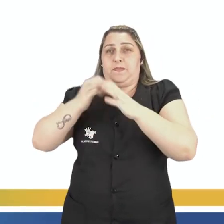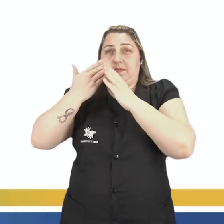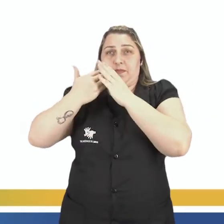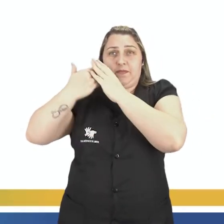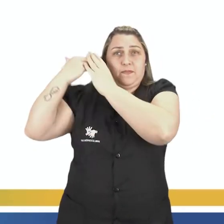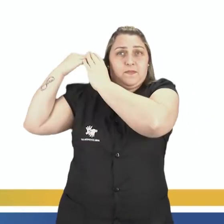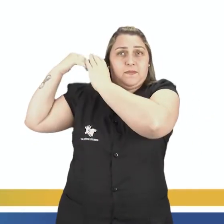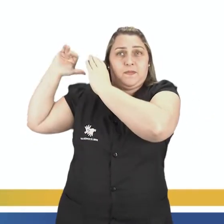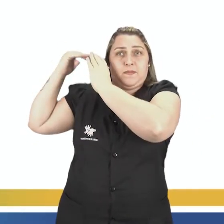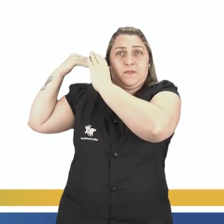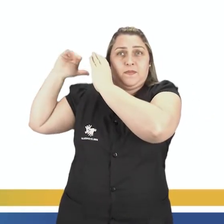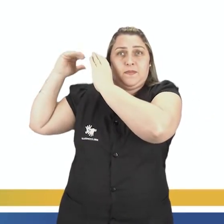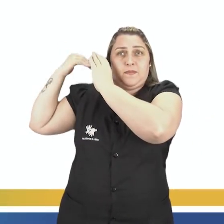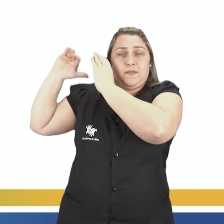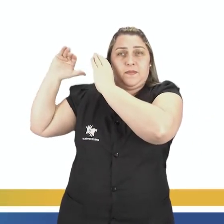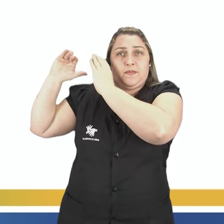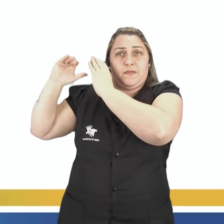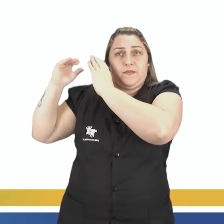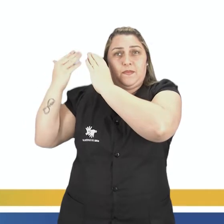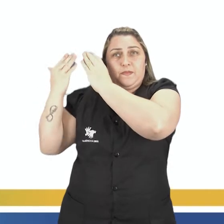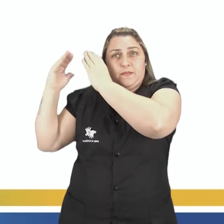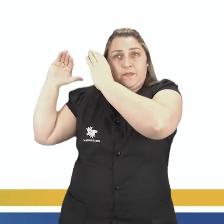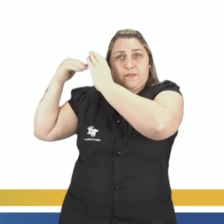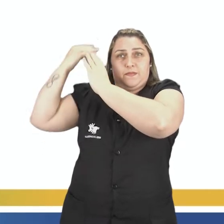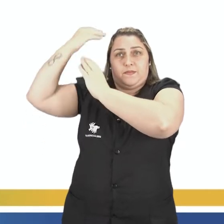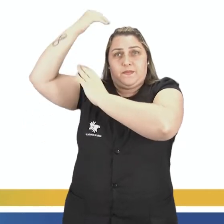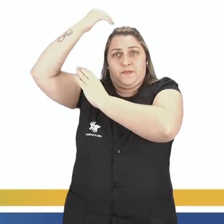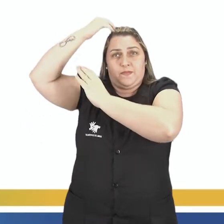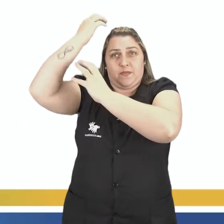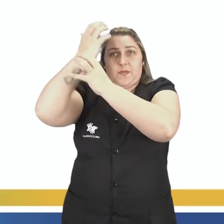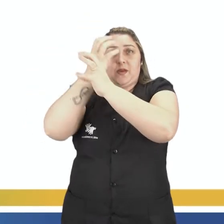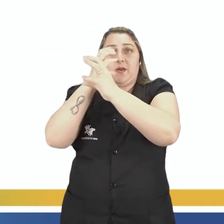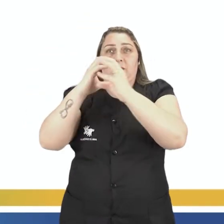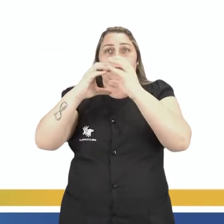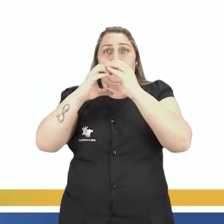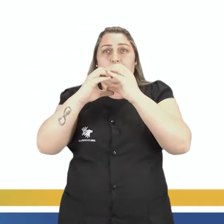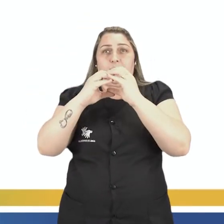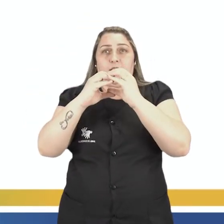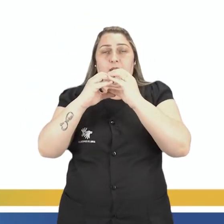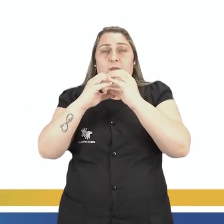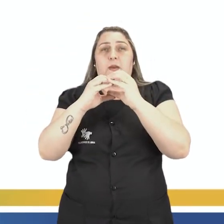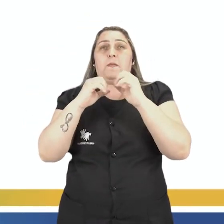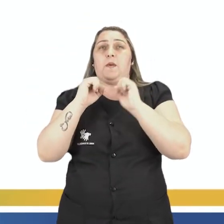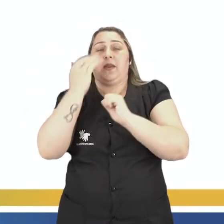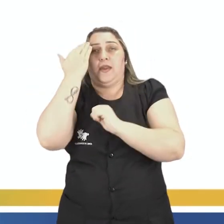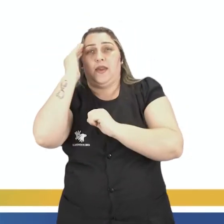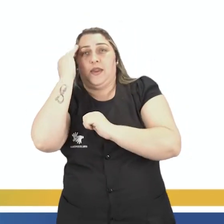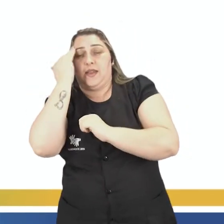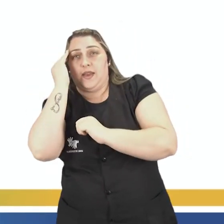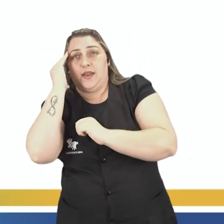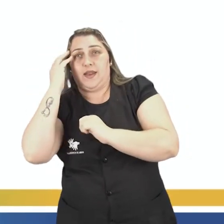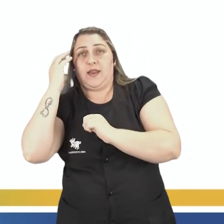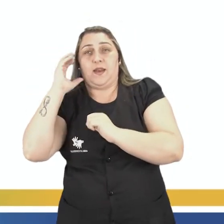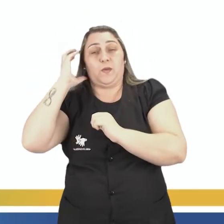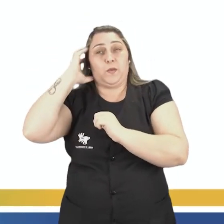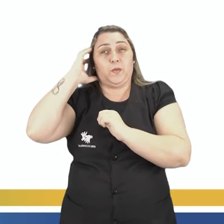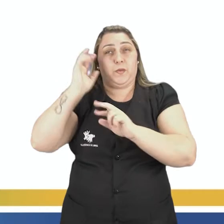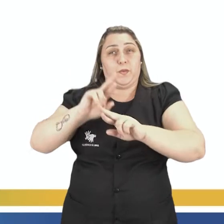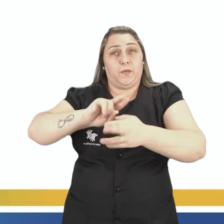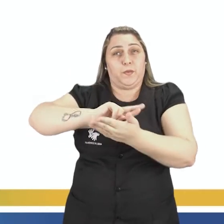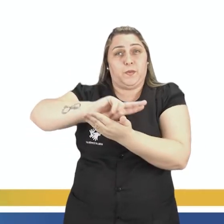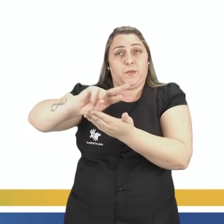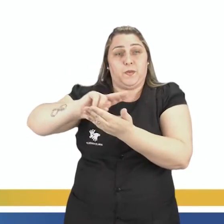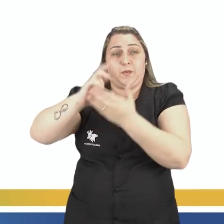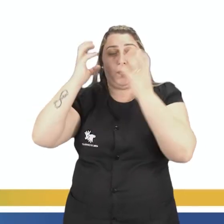mensagens, enviadas ao seu cérebro, e aí então podemos interpretar os sons, os diferentes tipos de